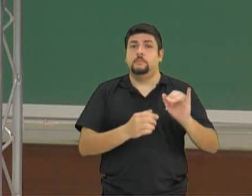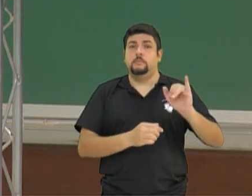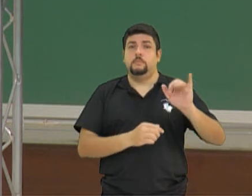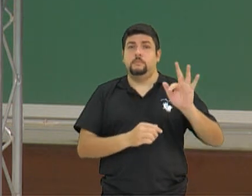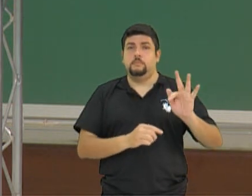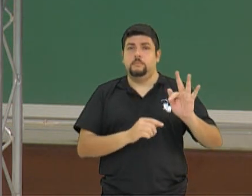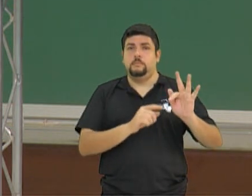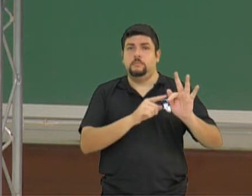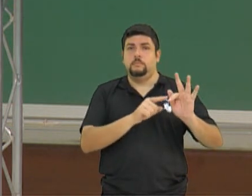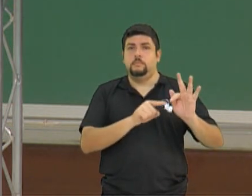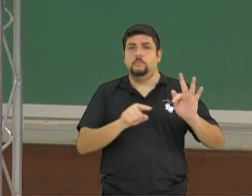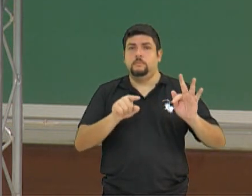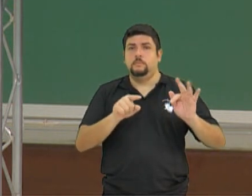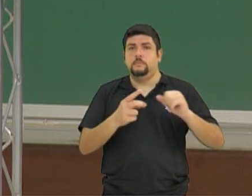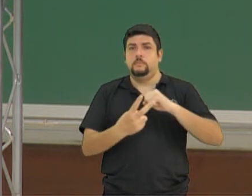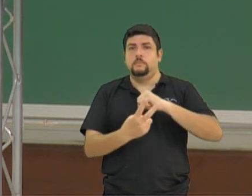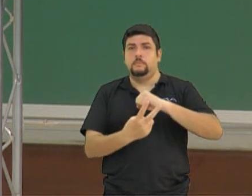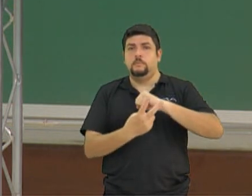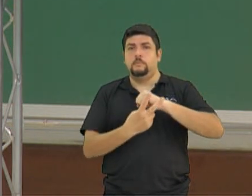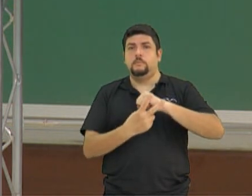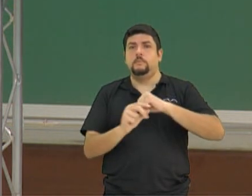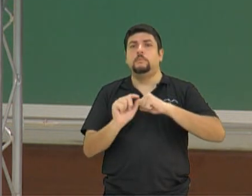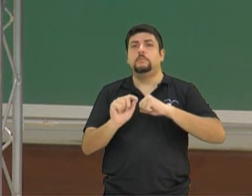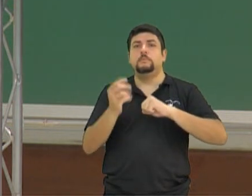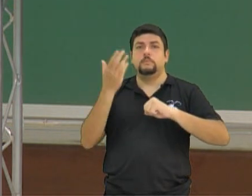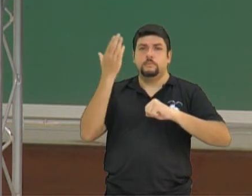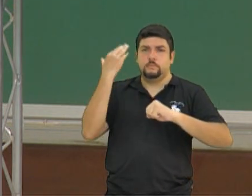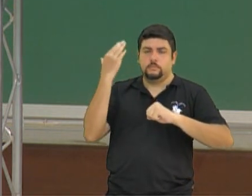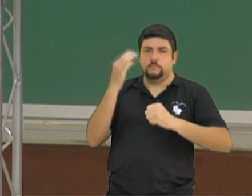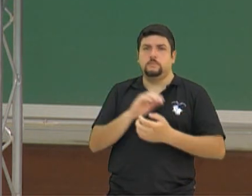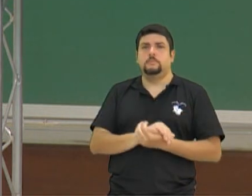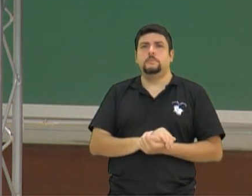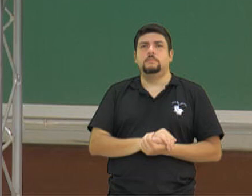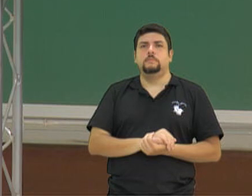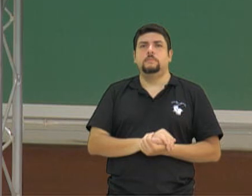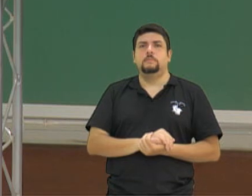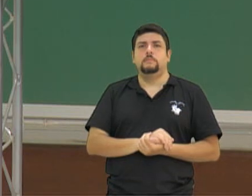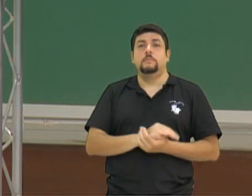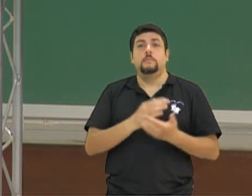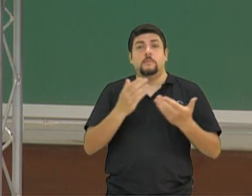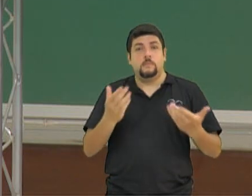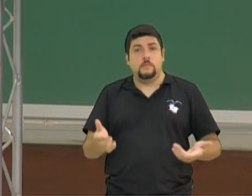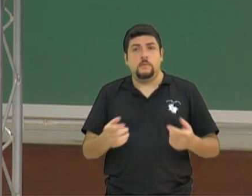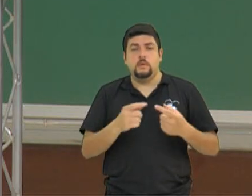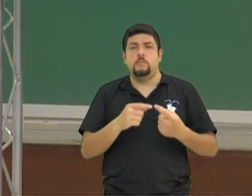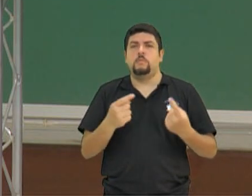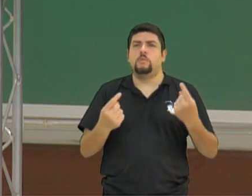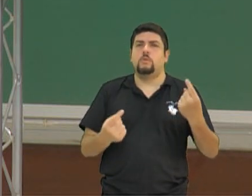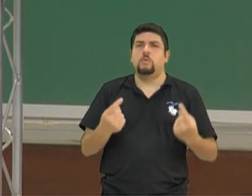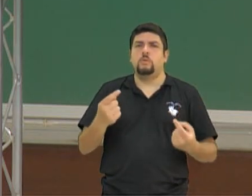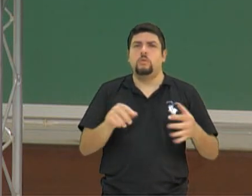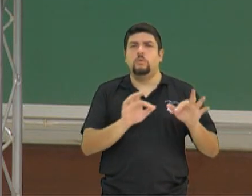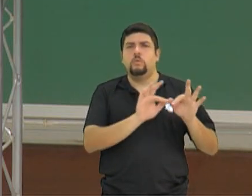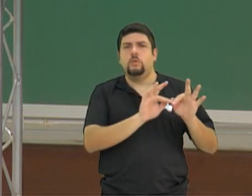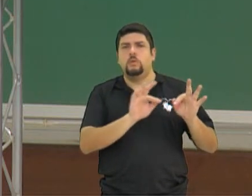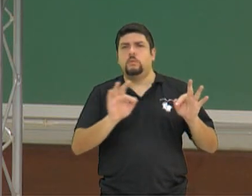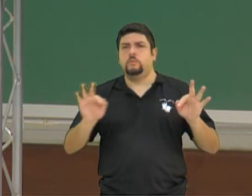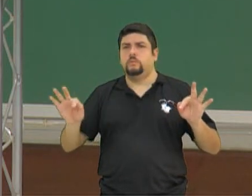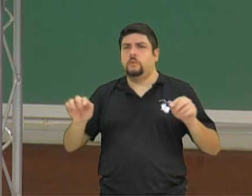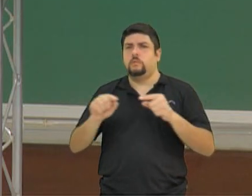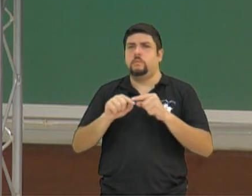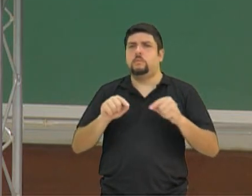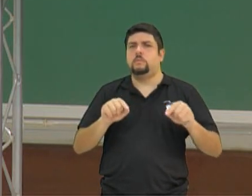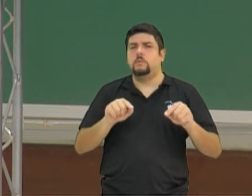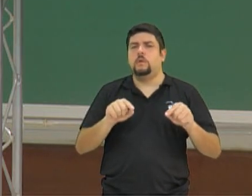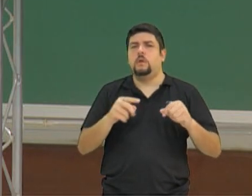if, verbo no passado. Então, você teria que pegar a opção que teria um verbo no passado.